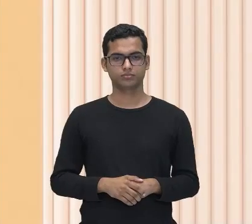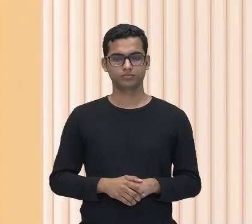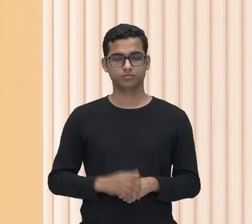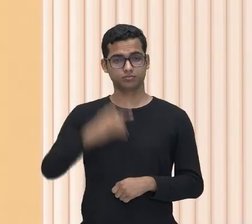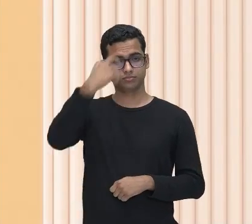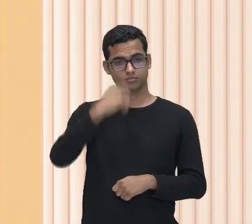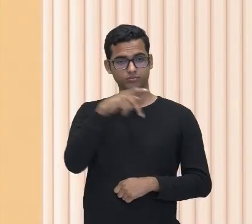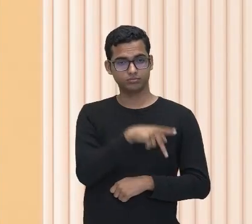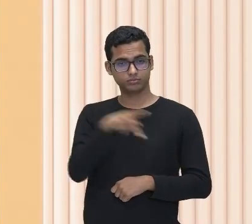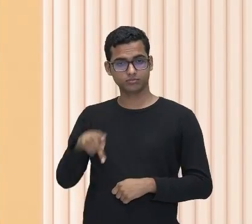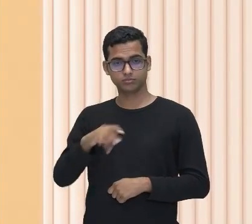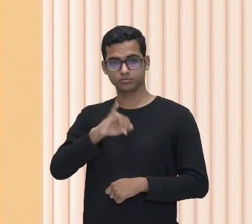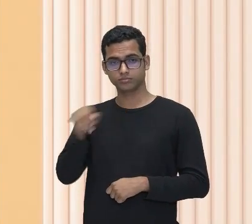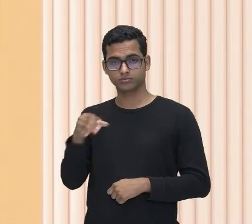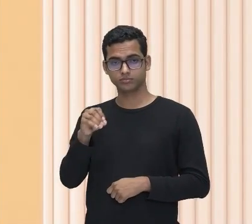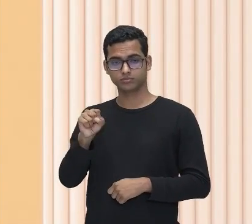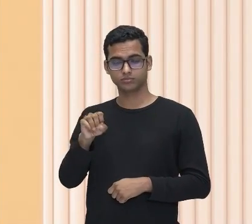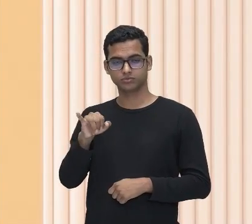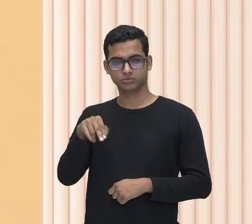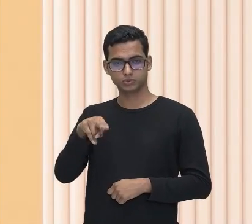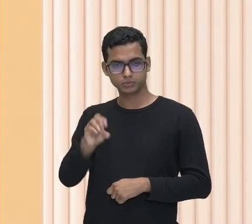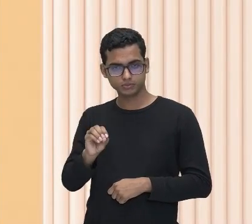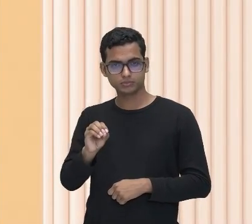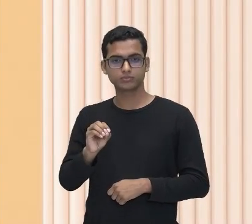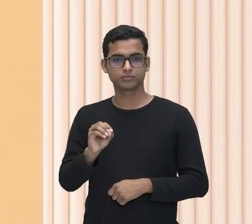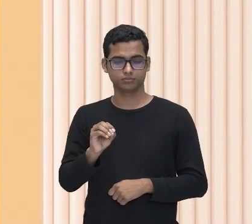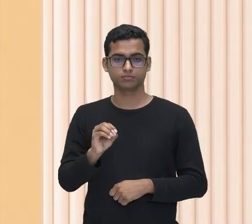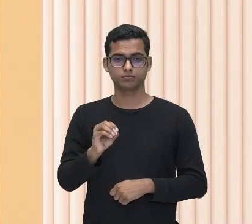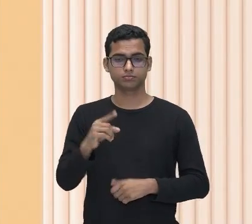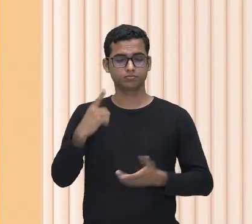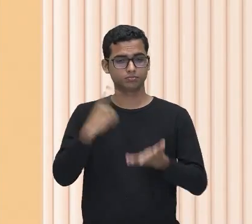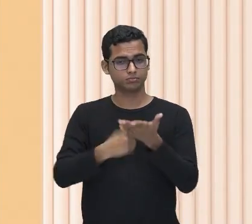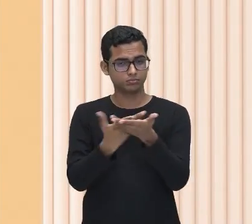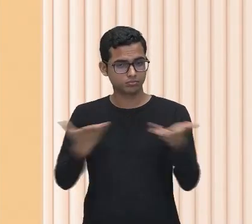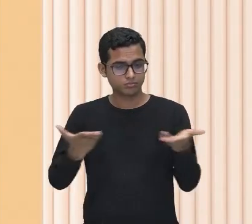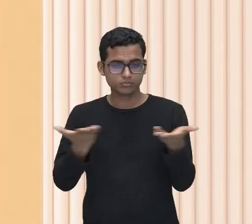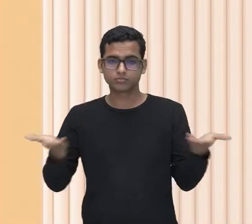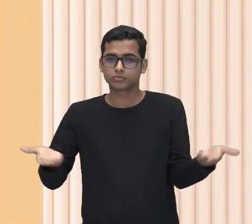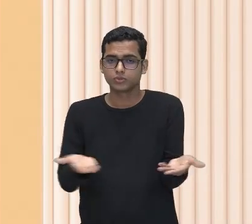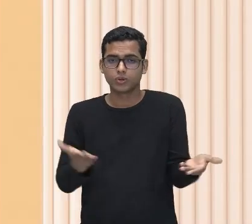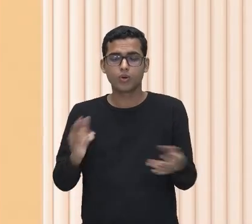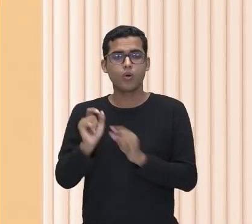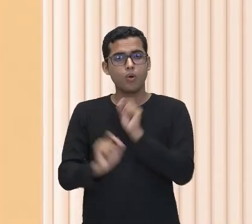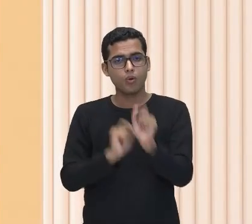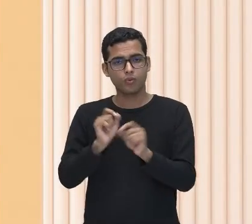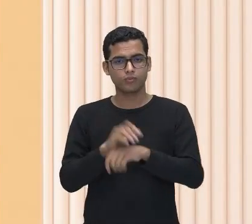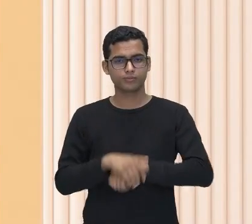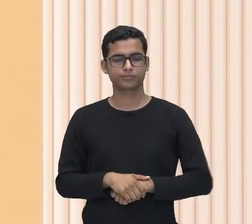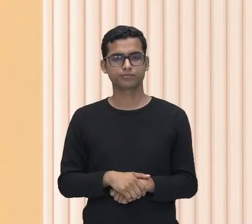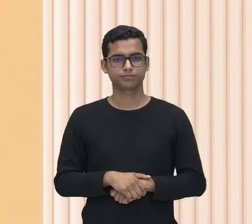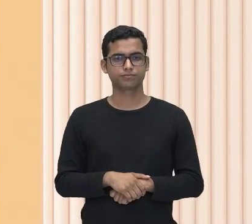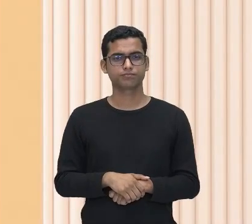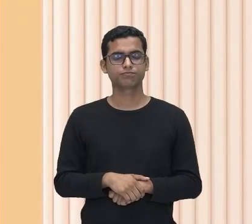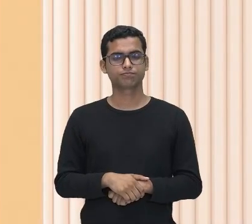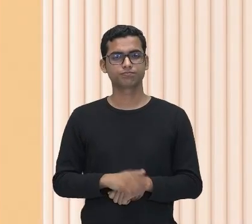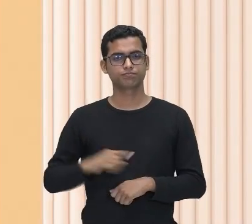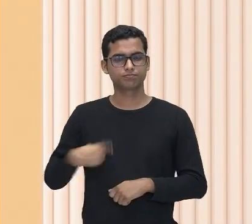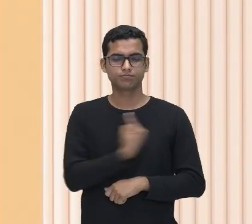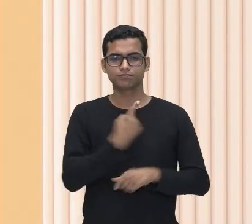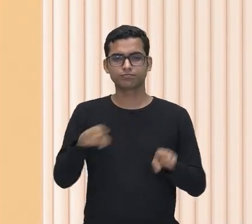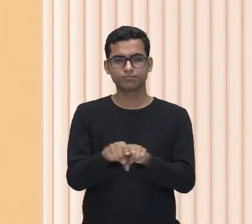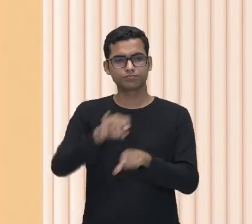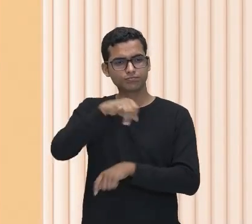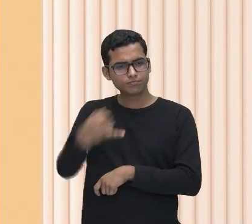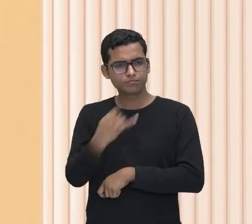sou o professor Josino Malagueta, convido vocês a fazer essa viagem conosco aqui